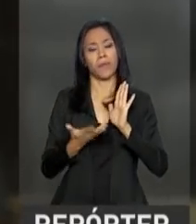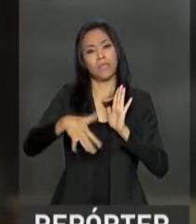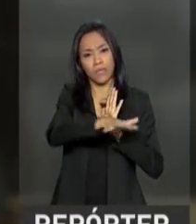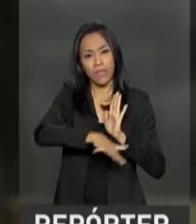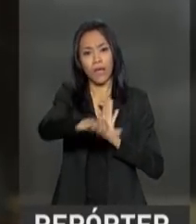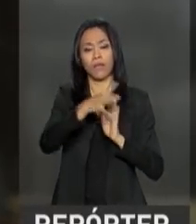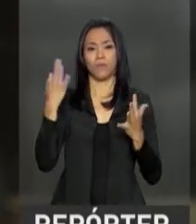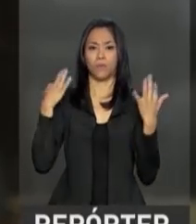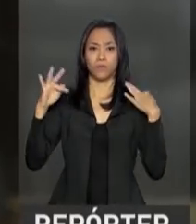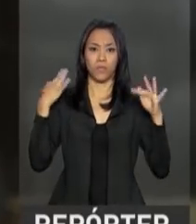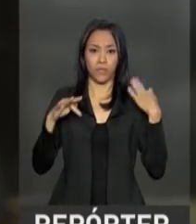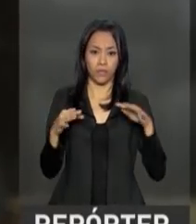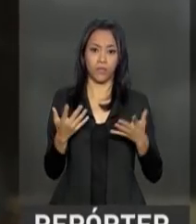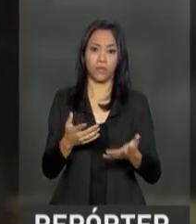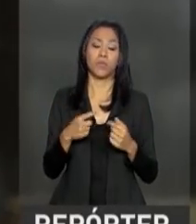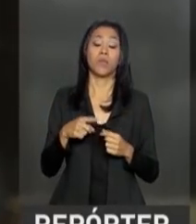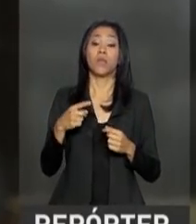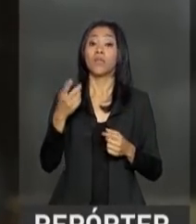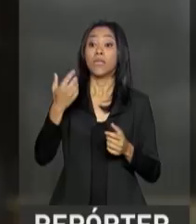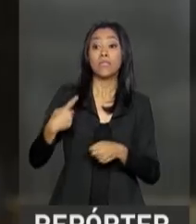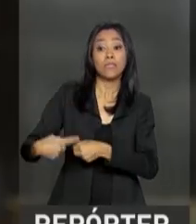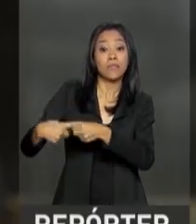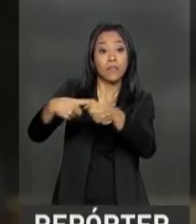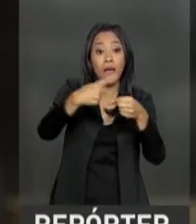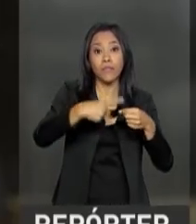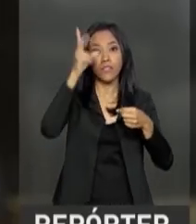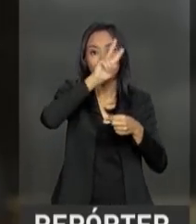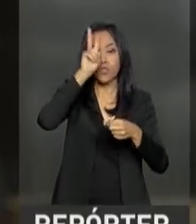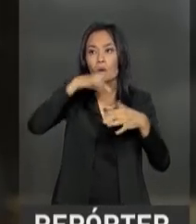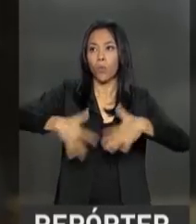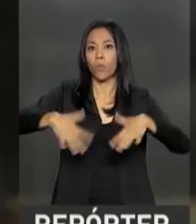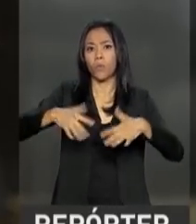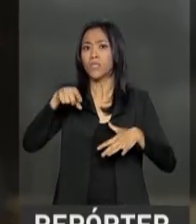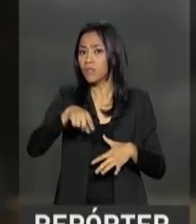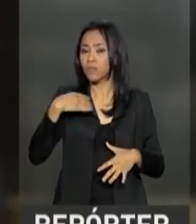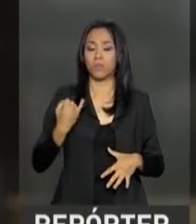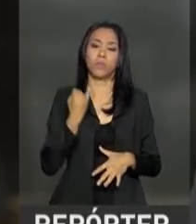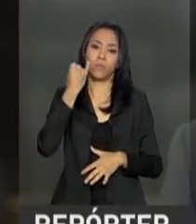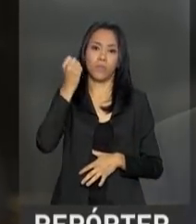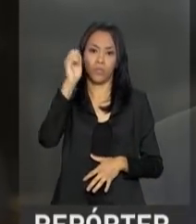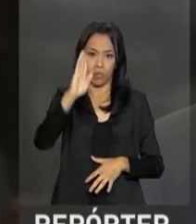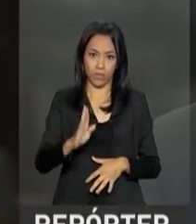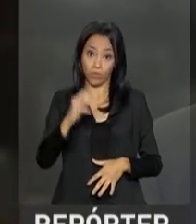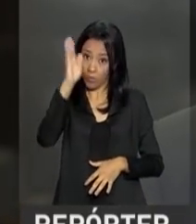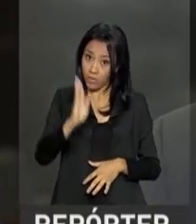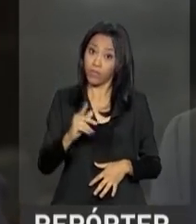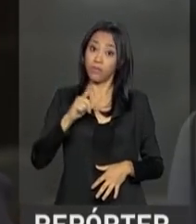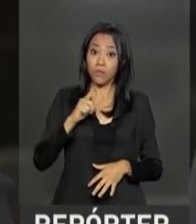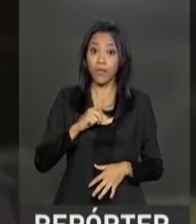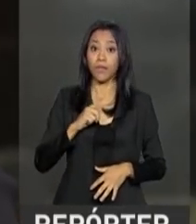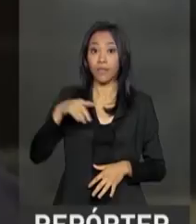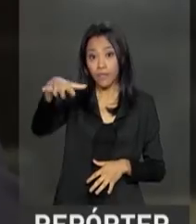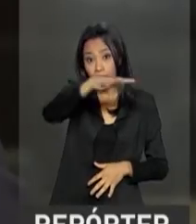naturais em marinas e portos turísticos cidades históricas porque seu grande negócio do brasil o brasil tem um grande negócio que chama-se